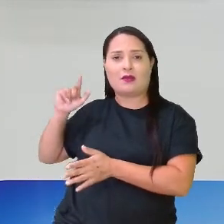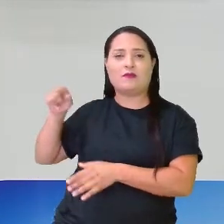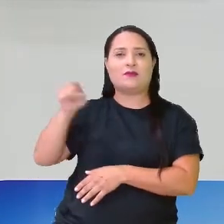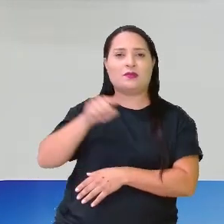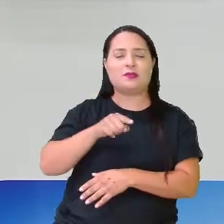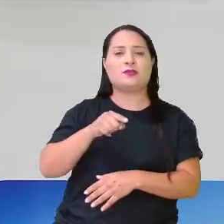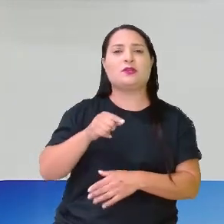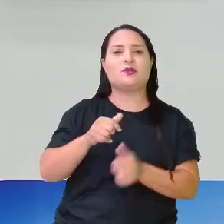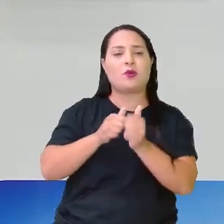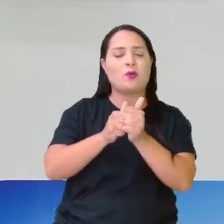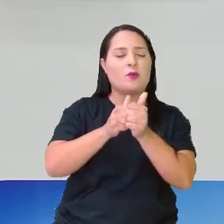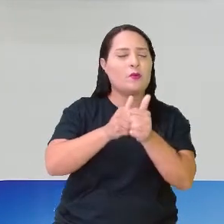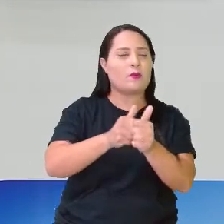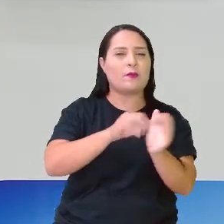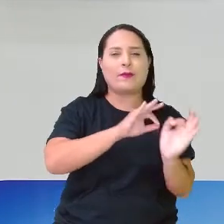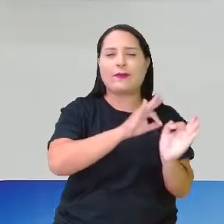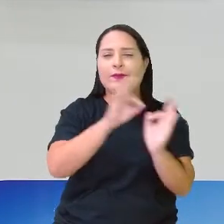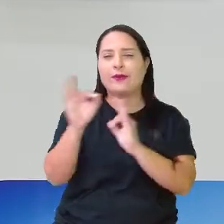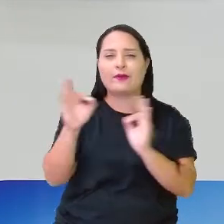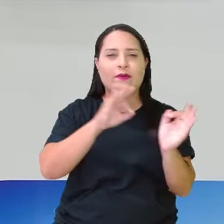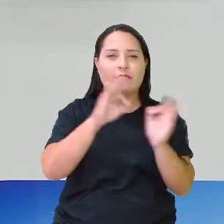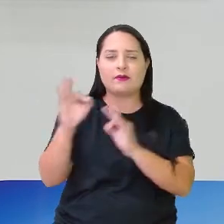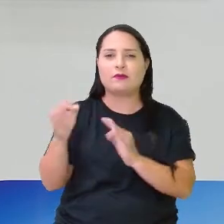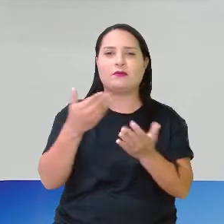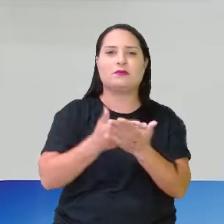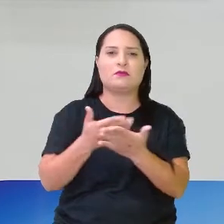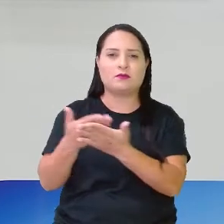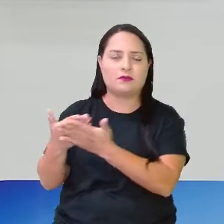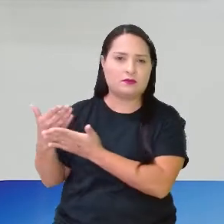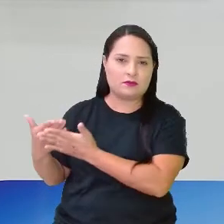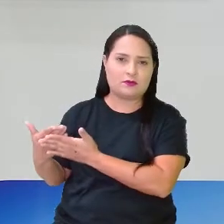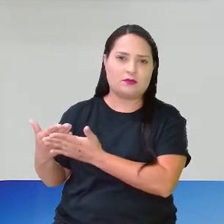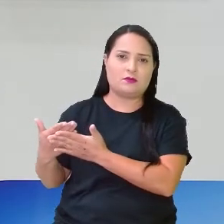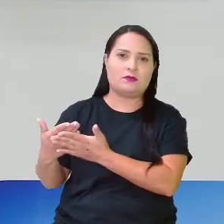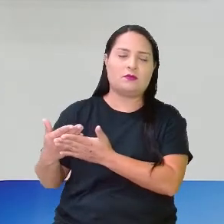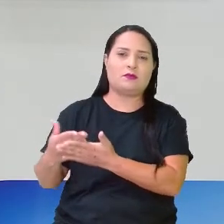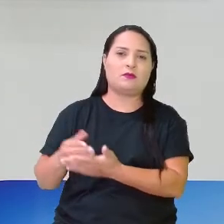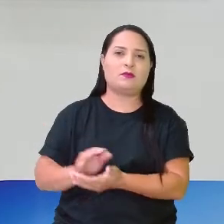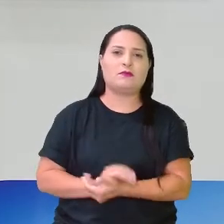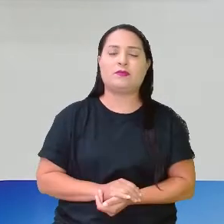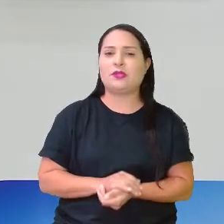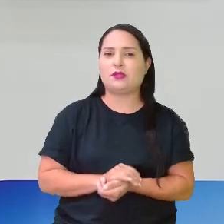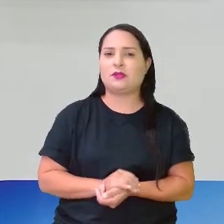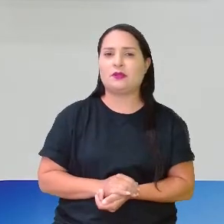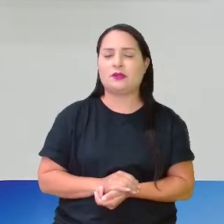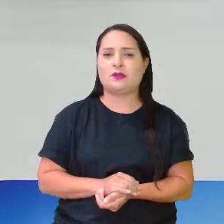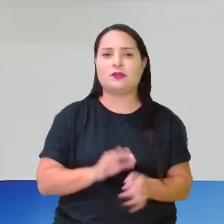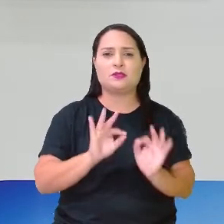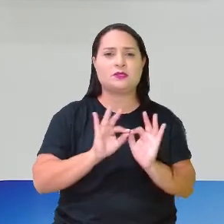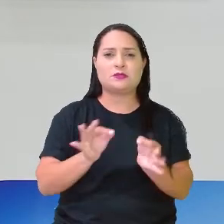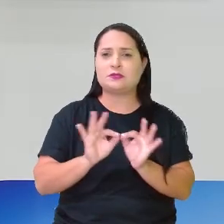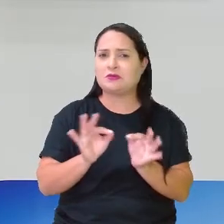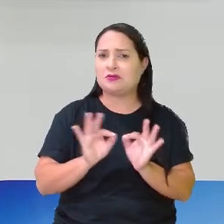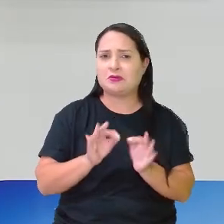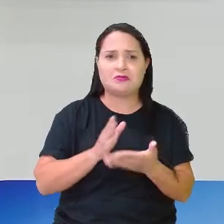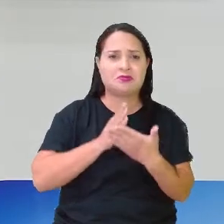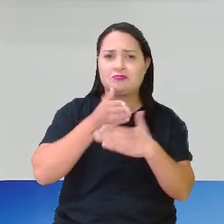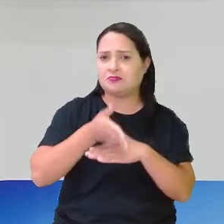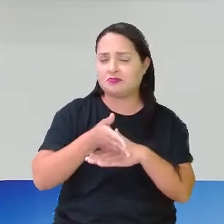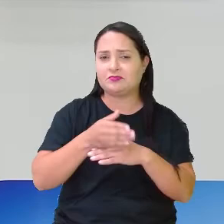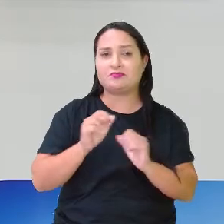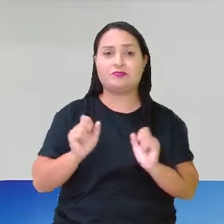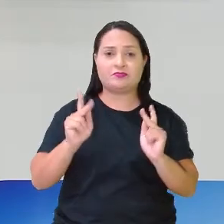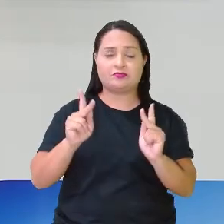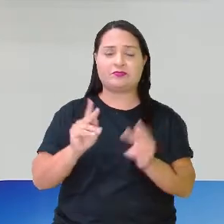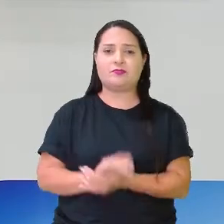aí acompanhar todas as aulas que aconteceram de uma forma mais simples de acessar, né? Então, vamos